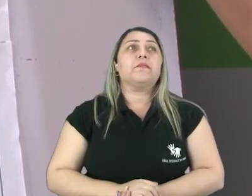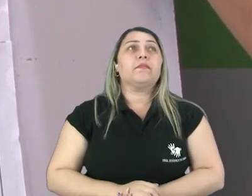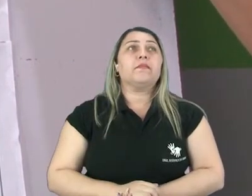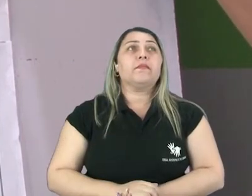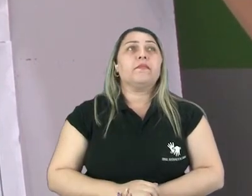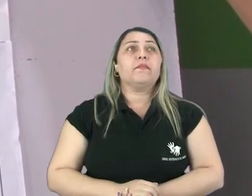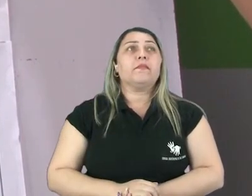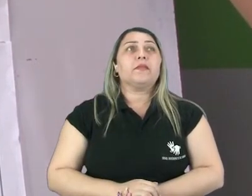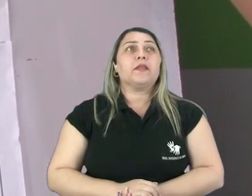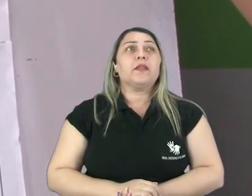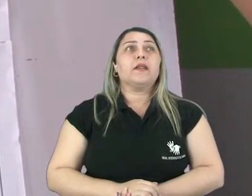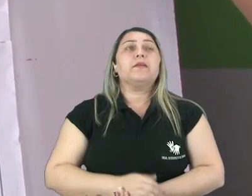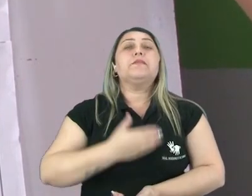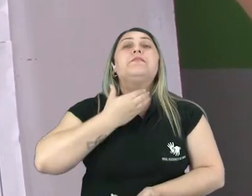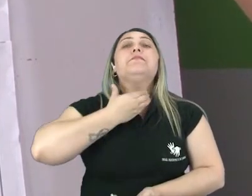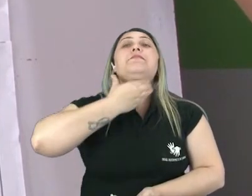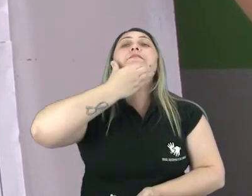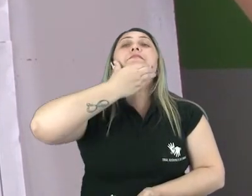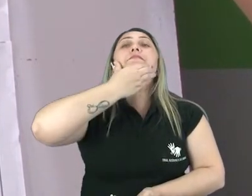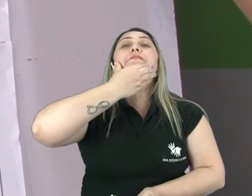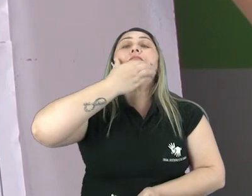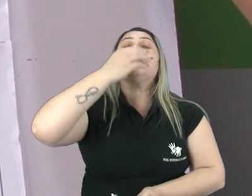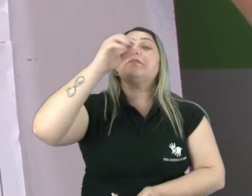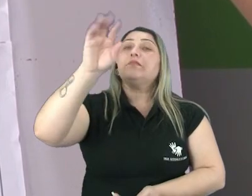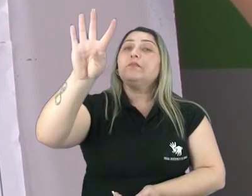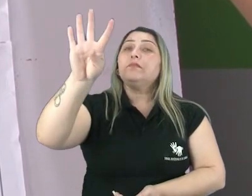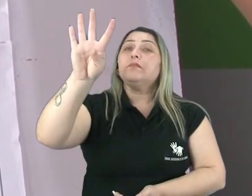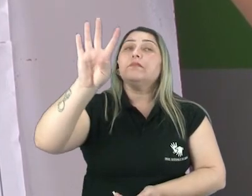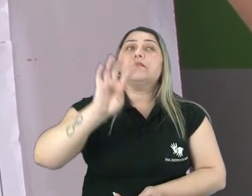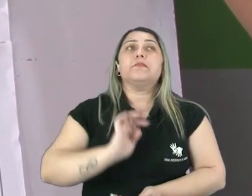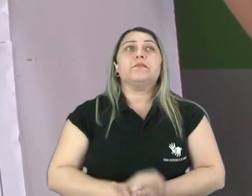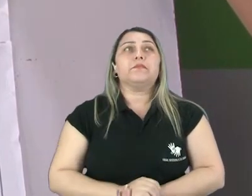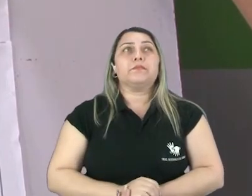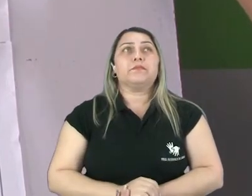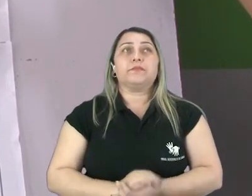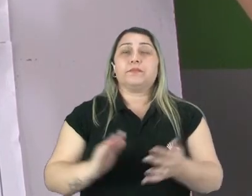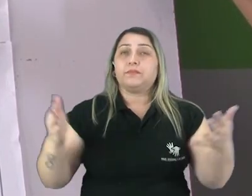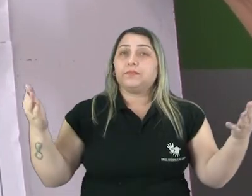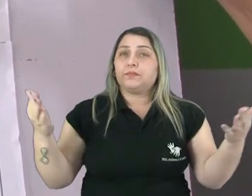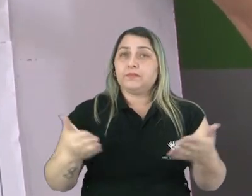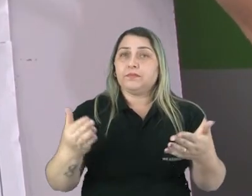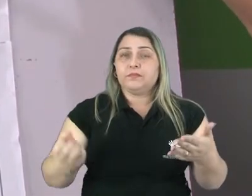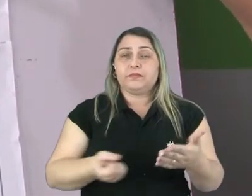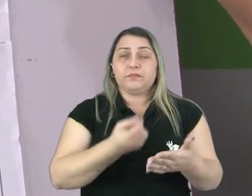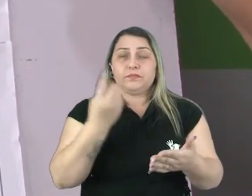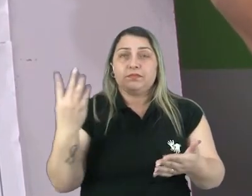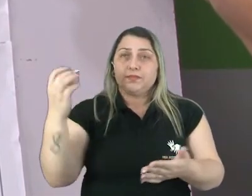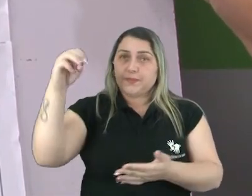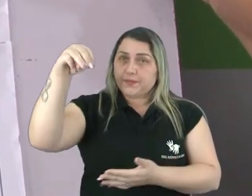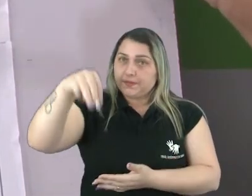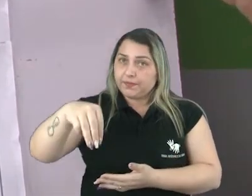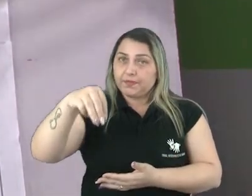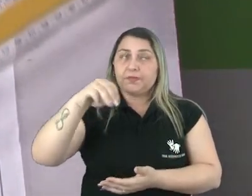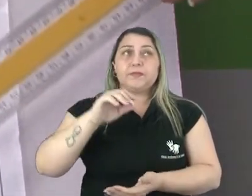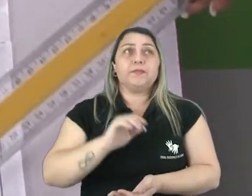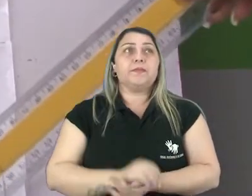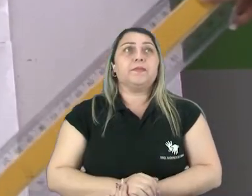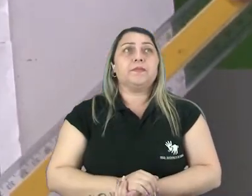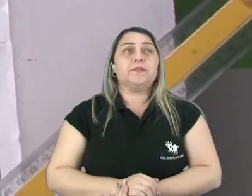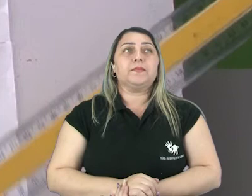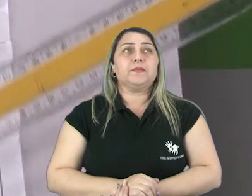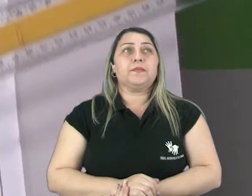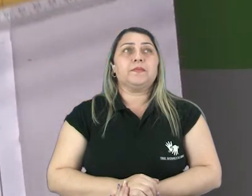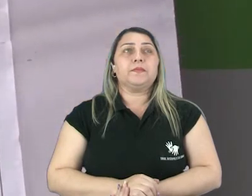imagem, 3 metros. E a girafa? 4. Agora, quantos metros,